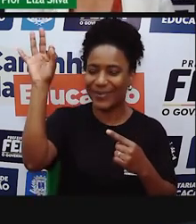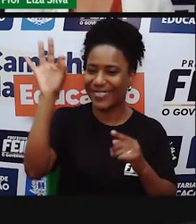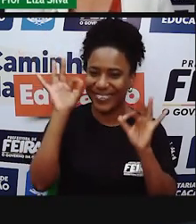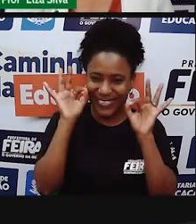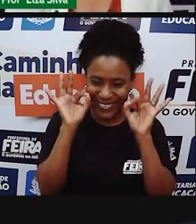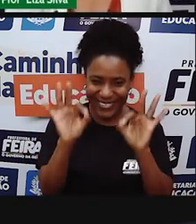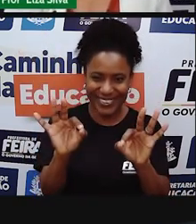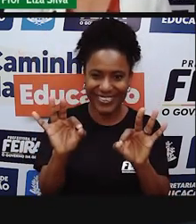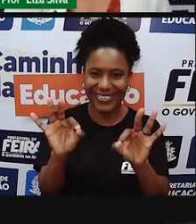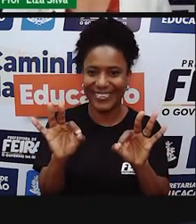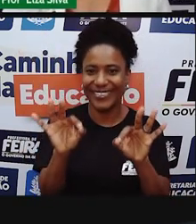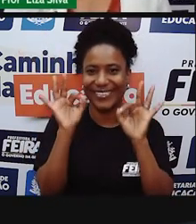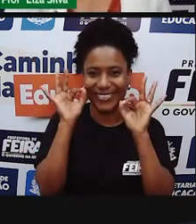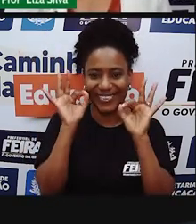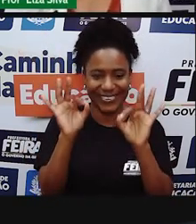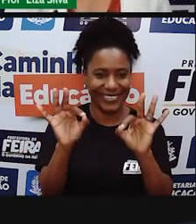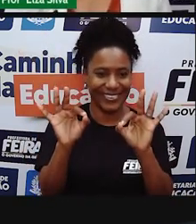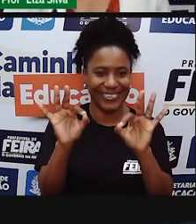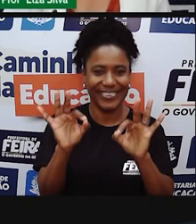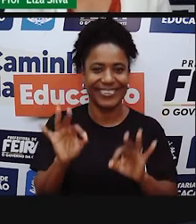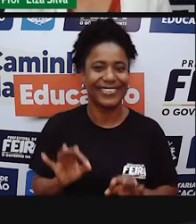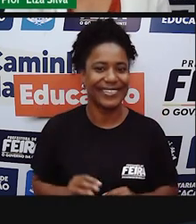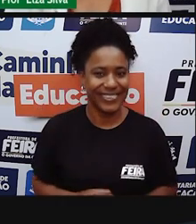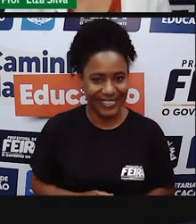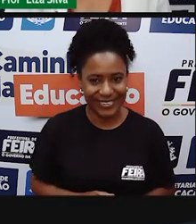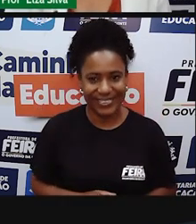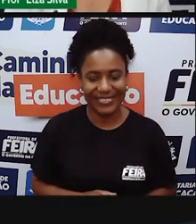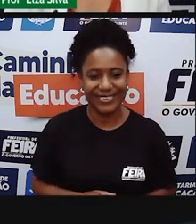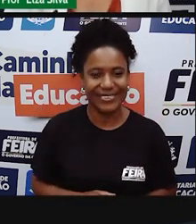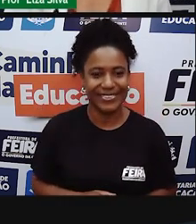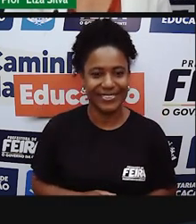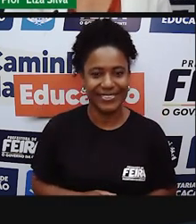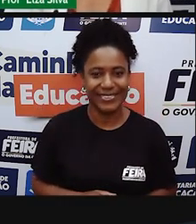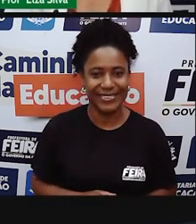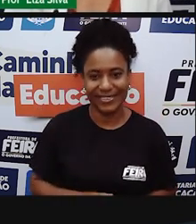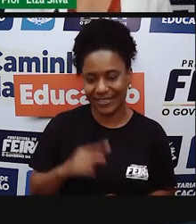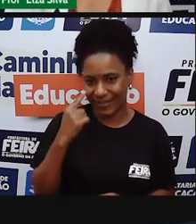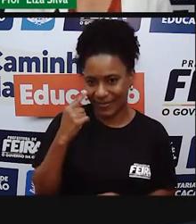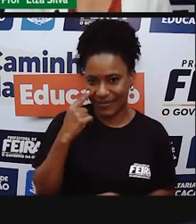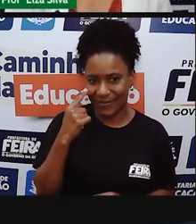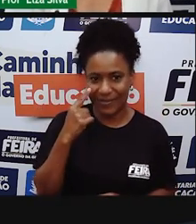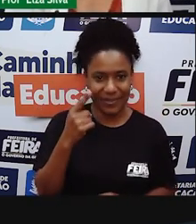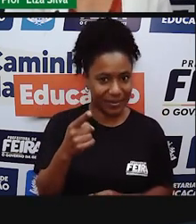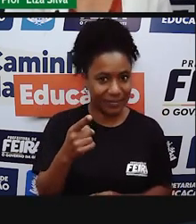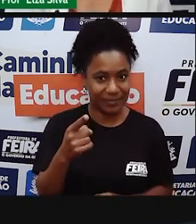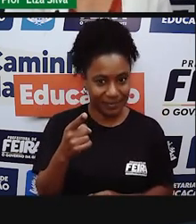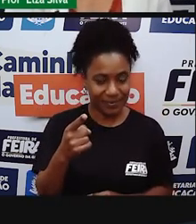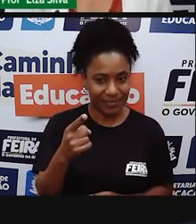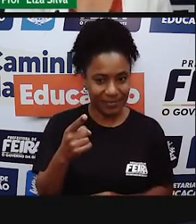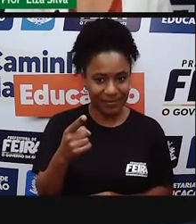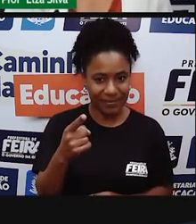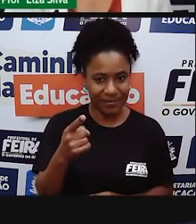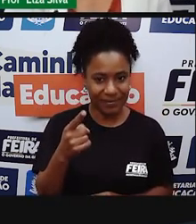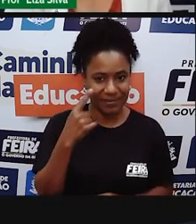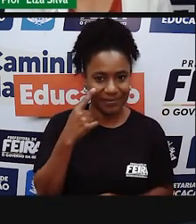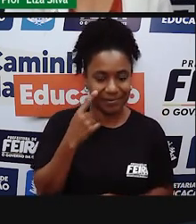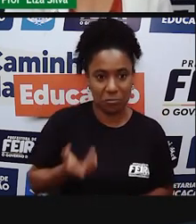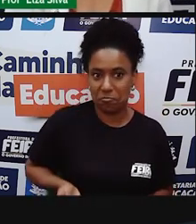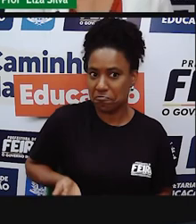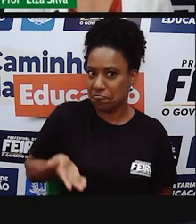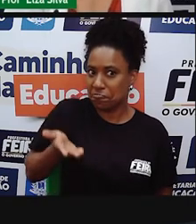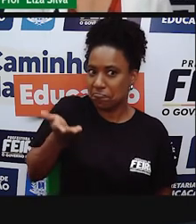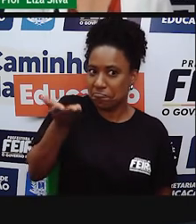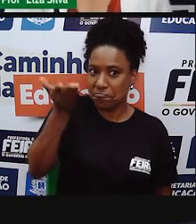Yes, you are correct, você está certo. Olha, nossa pontuação está aumentando, gente. Os